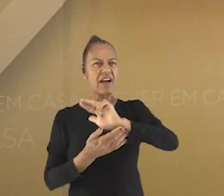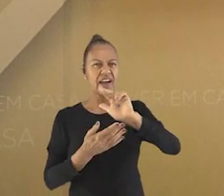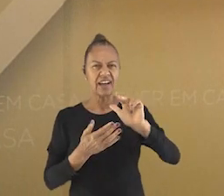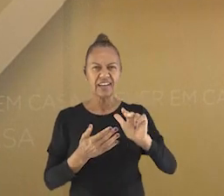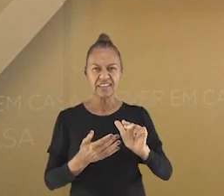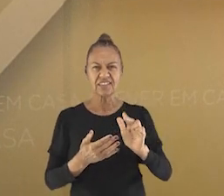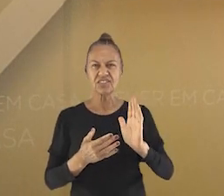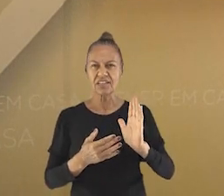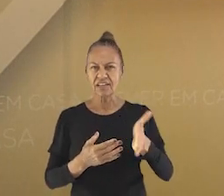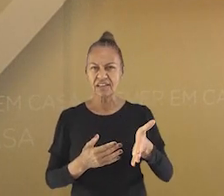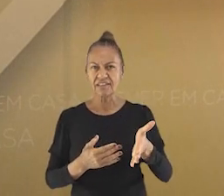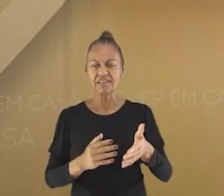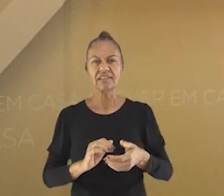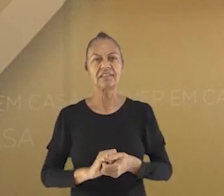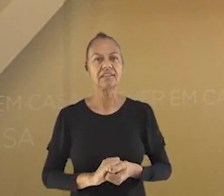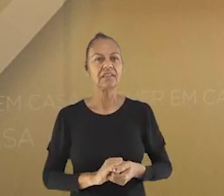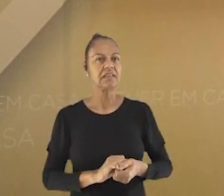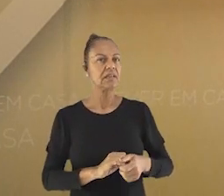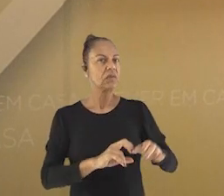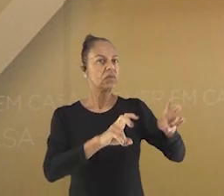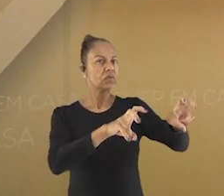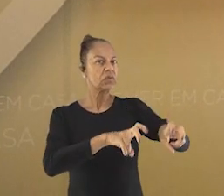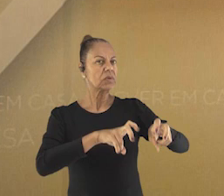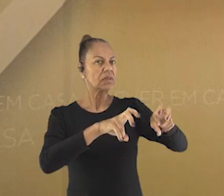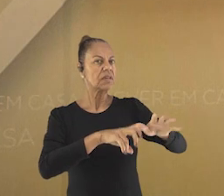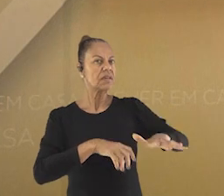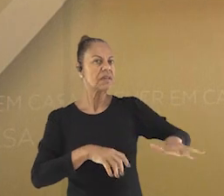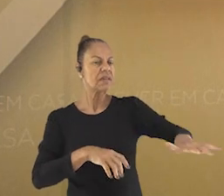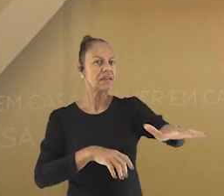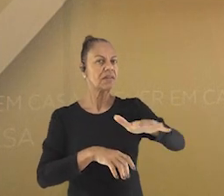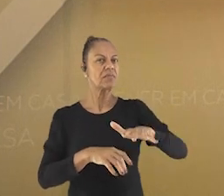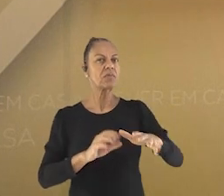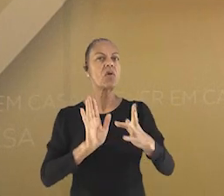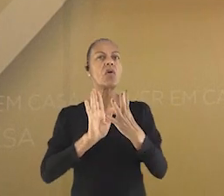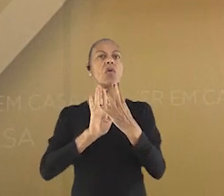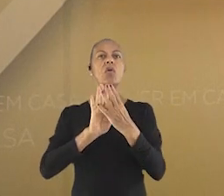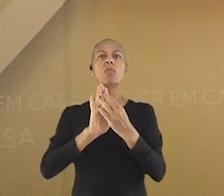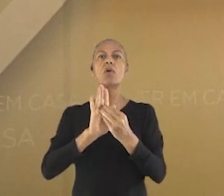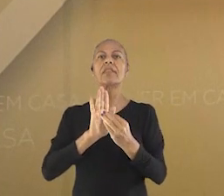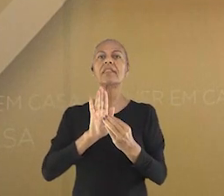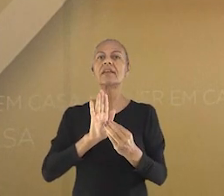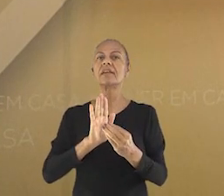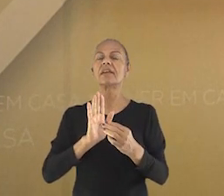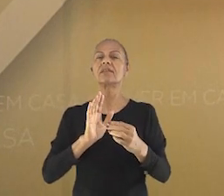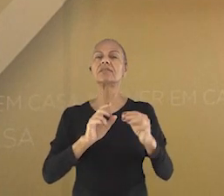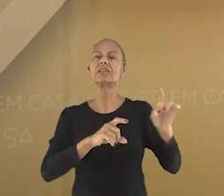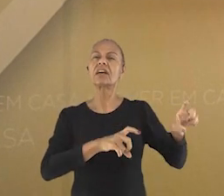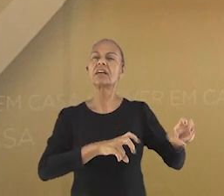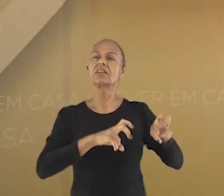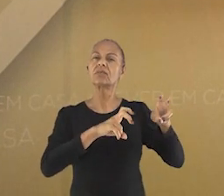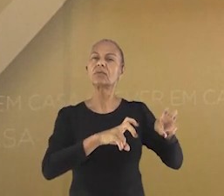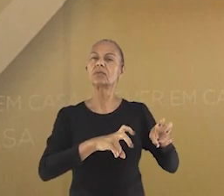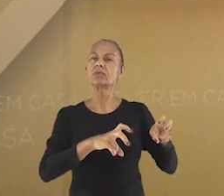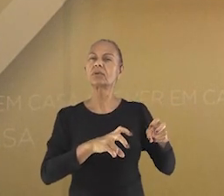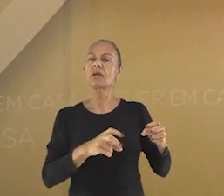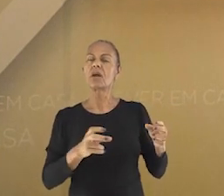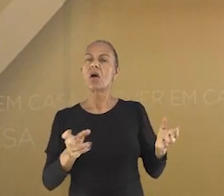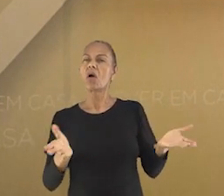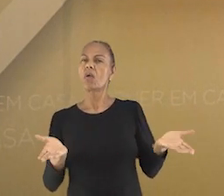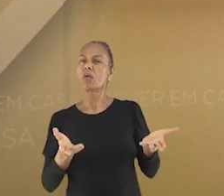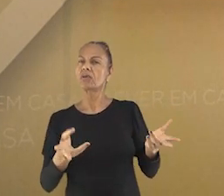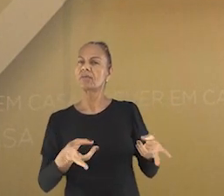áreas? No campo, por exemplo, qual será o modelo de agricultura que vemos hoje?